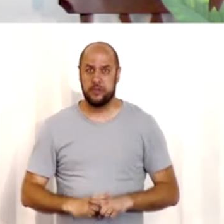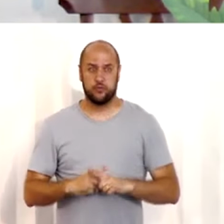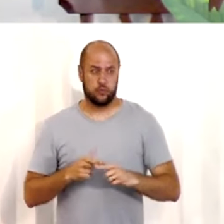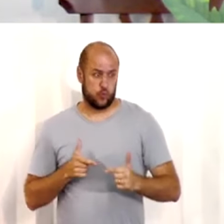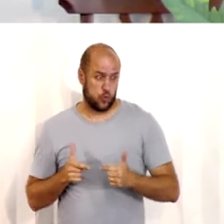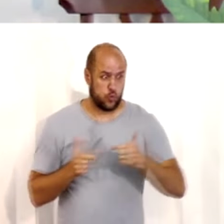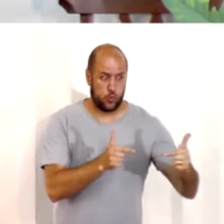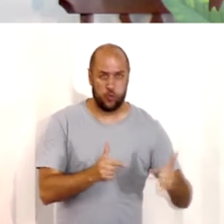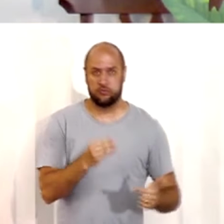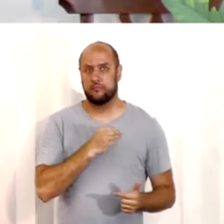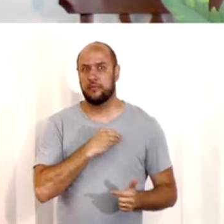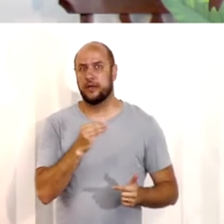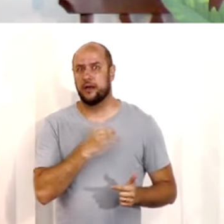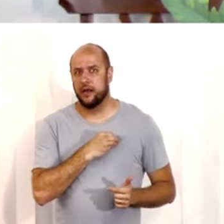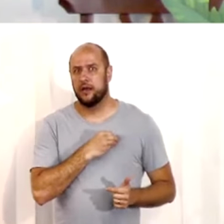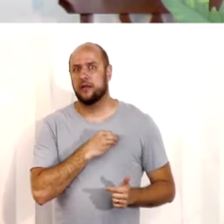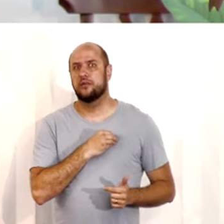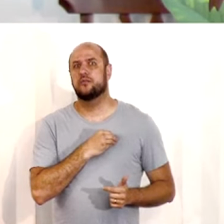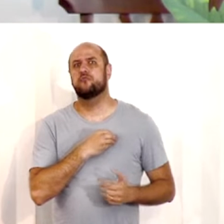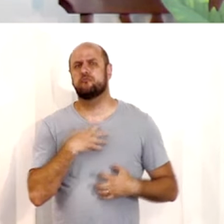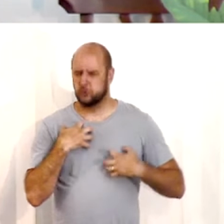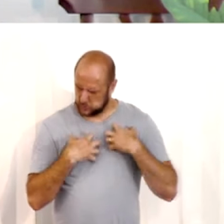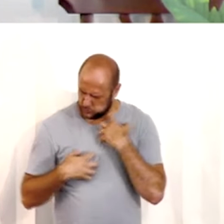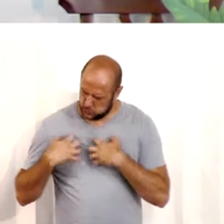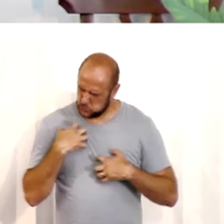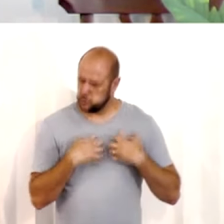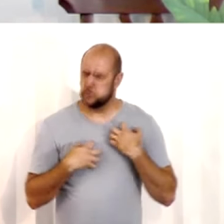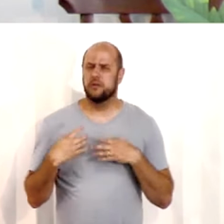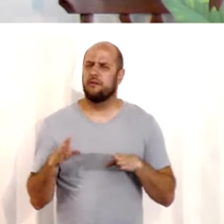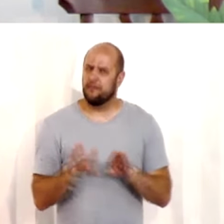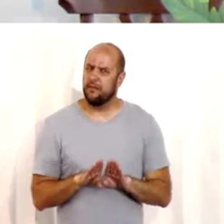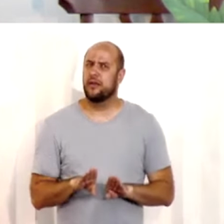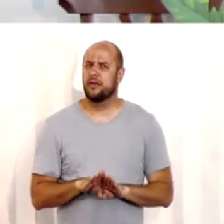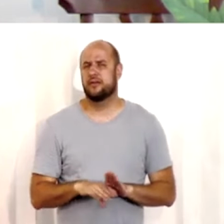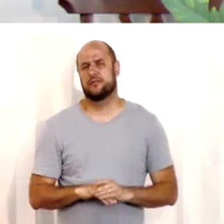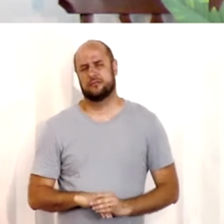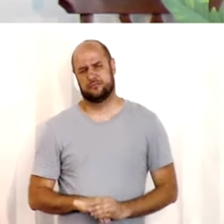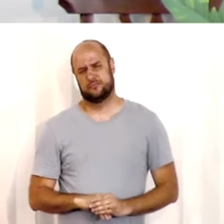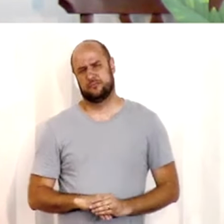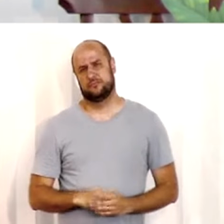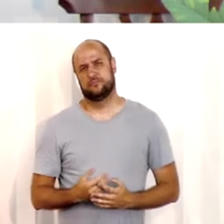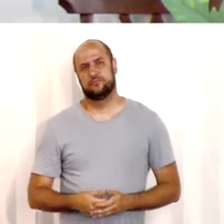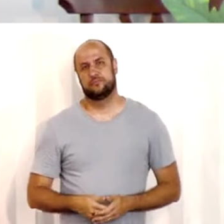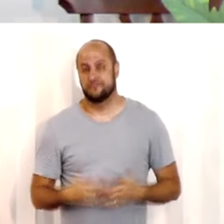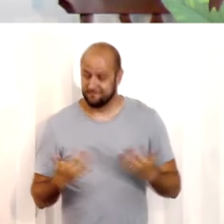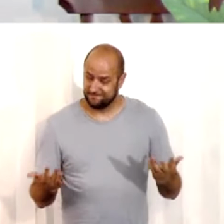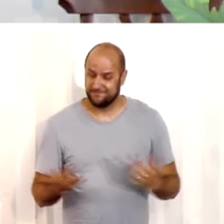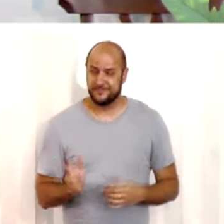pecado num nível de agonia. Isso é viver. Pois é,